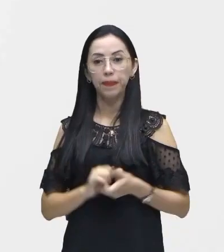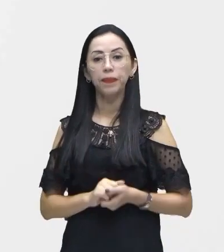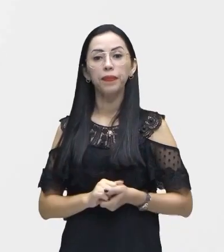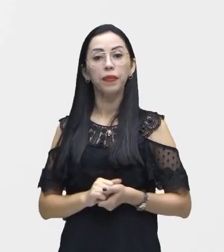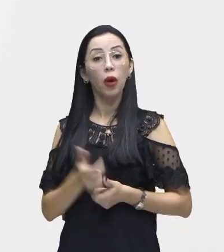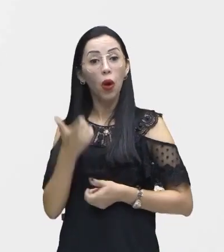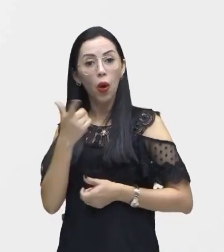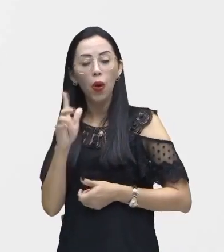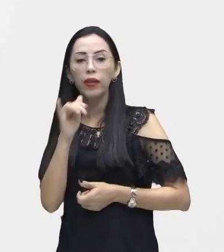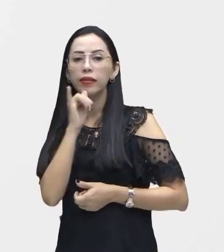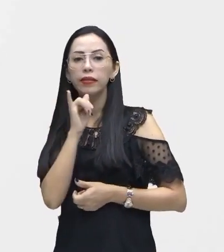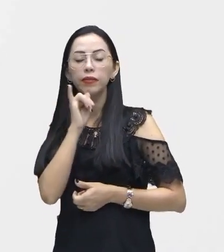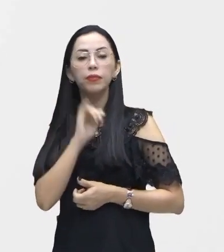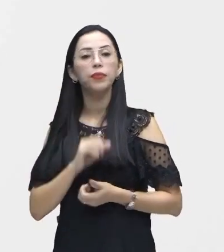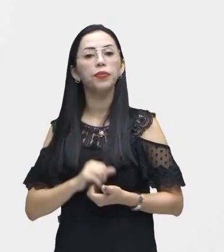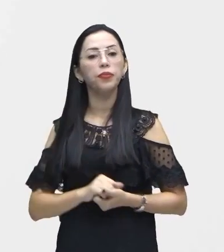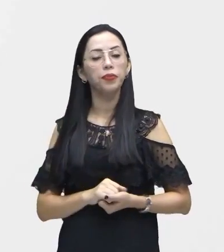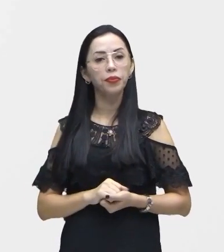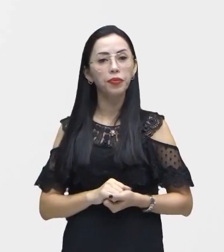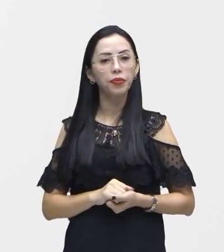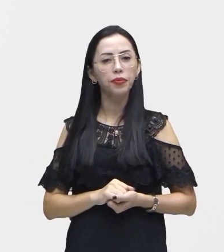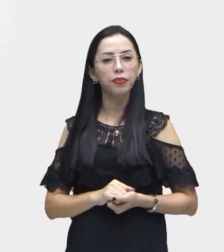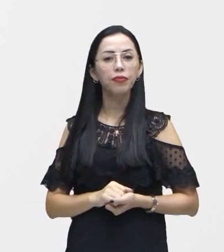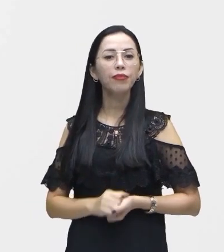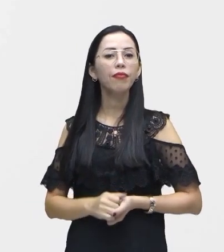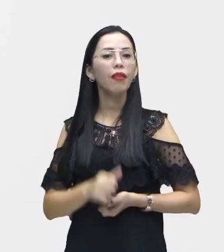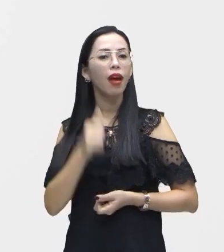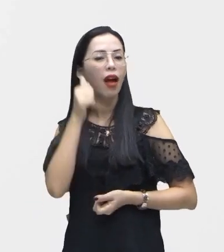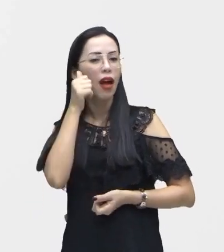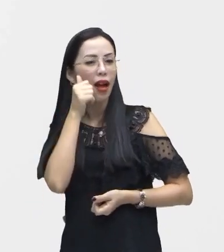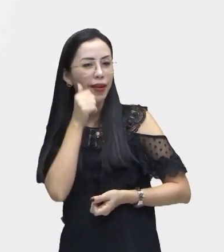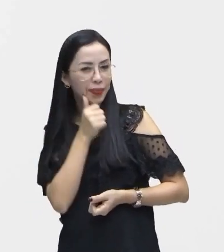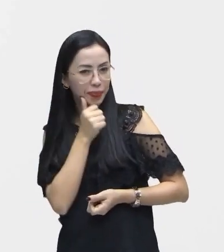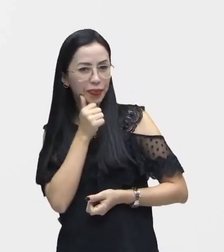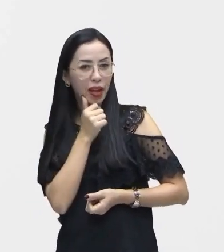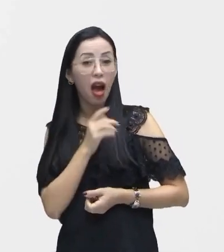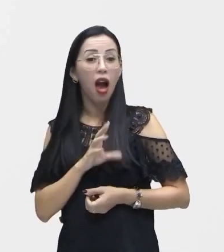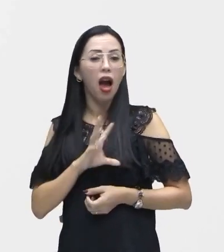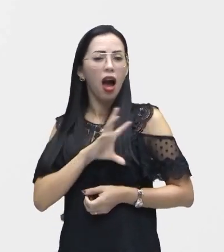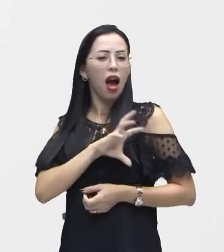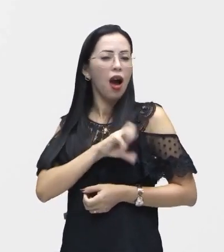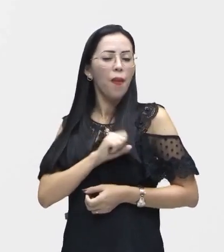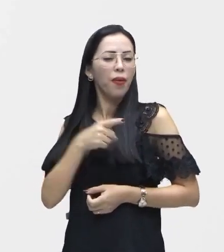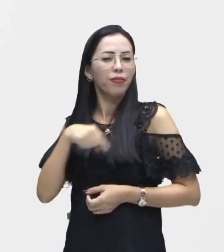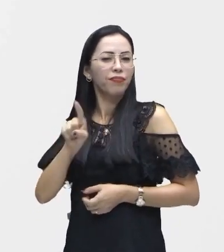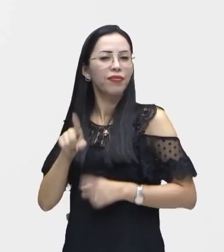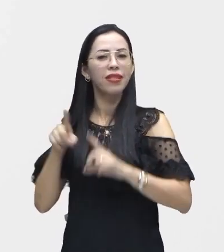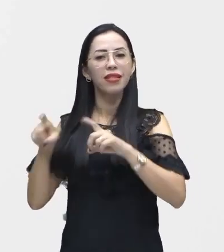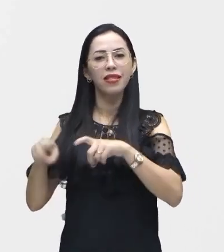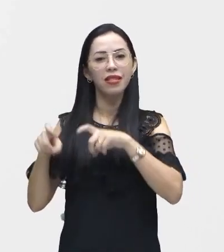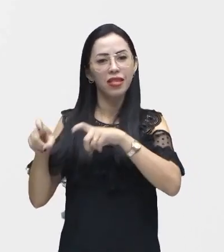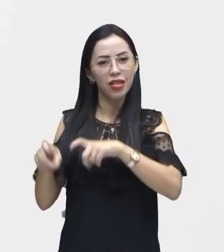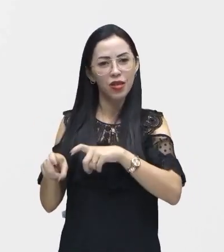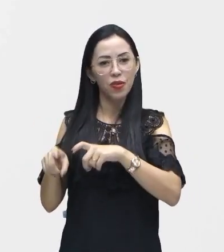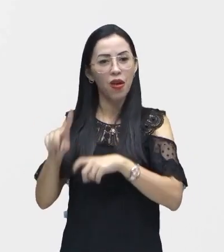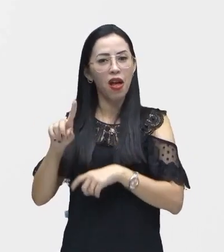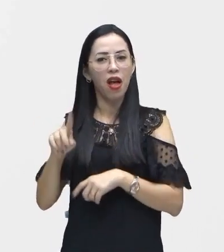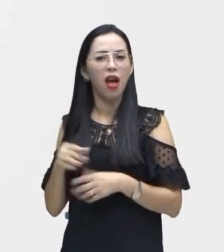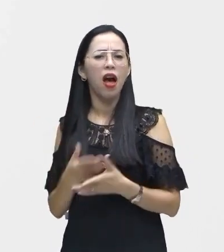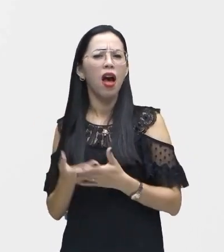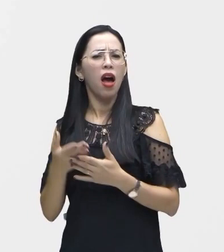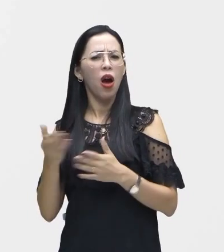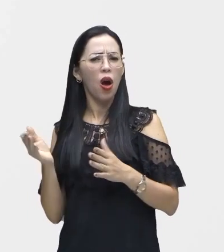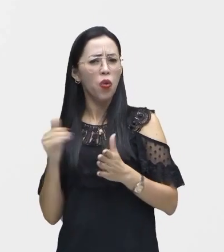exemplo. Ana ama ir para seu sítio. Da última vez que foi, ela ficou 3